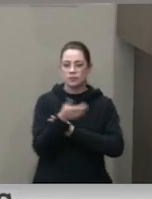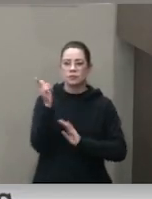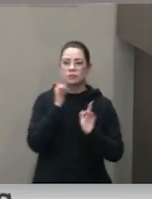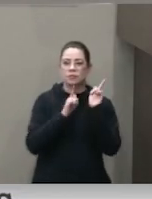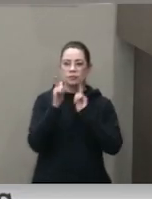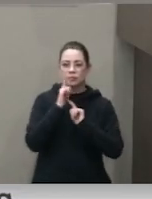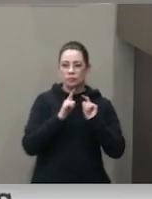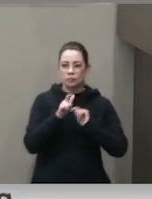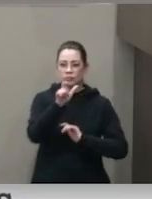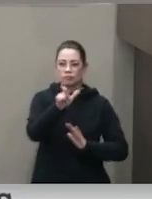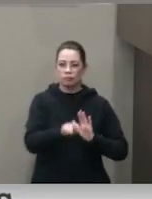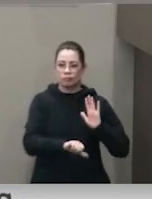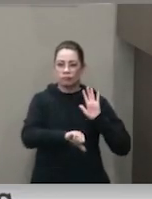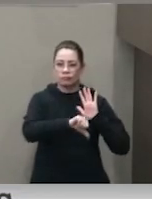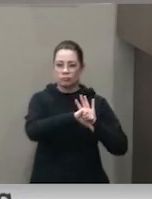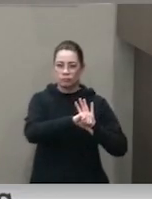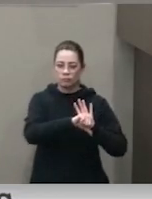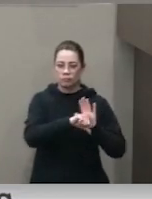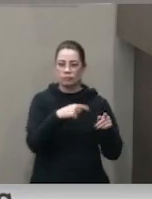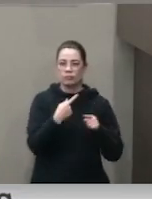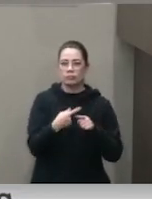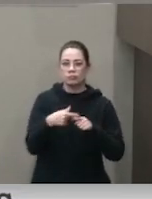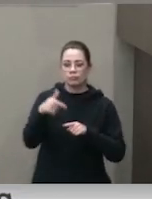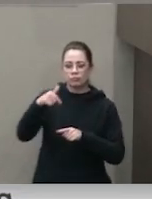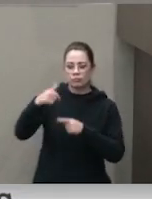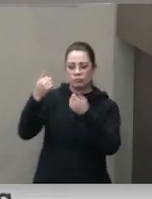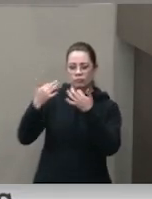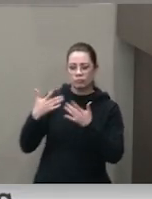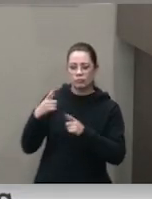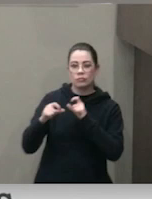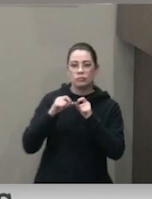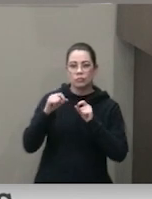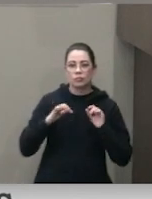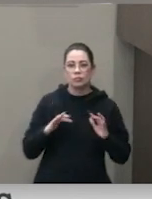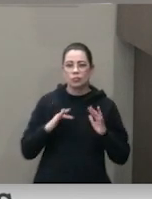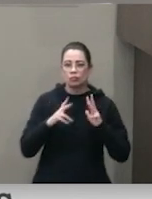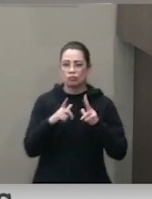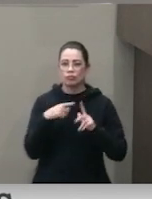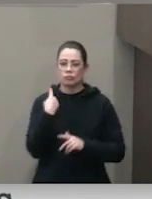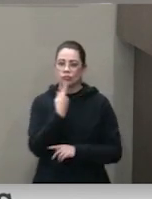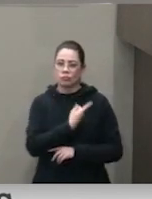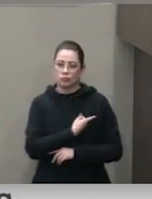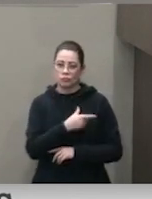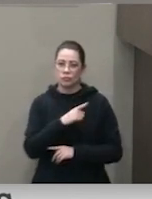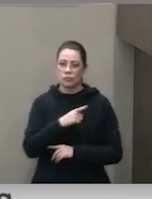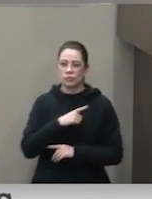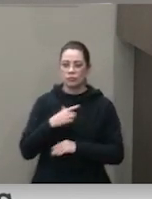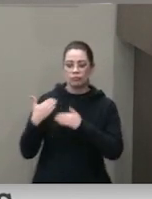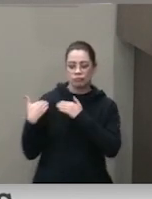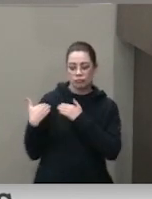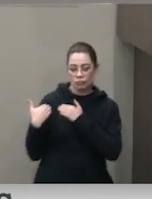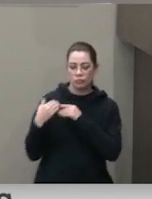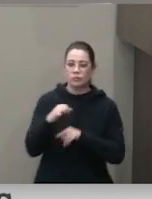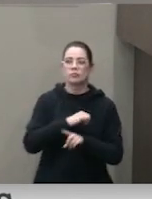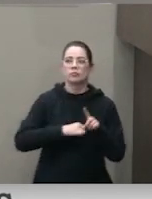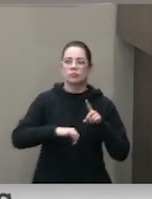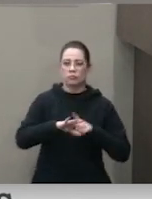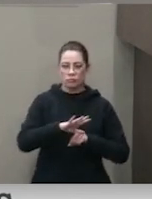esses criminosos, porque aqui cabe dizer que todos nós temos uma função